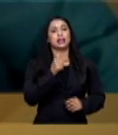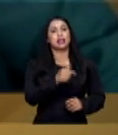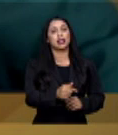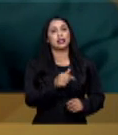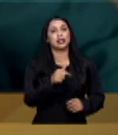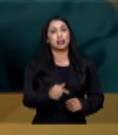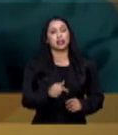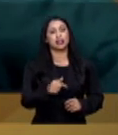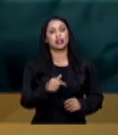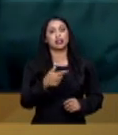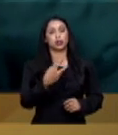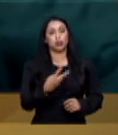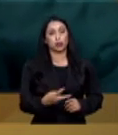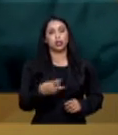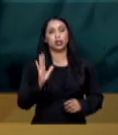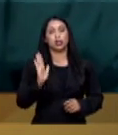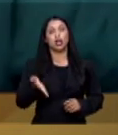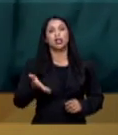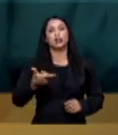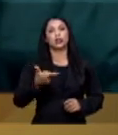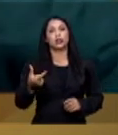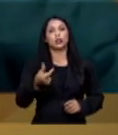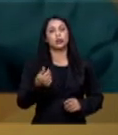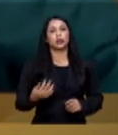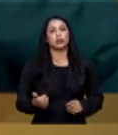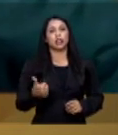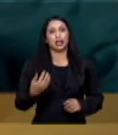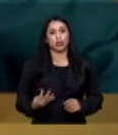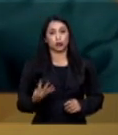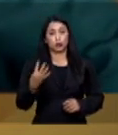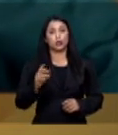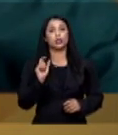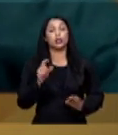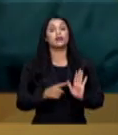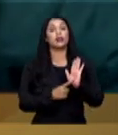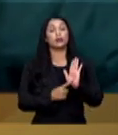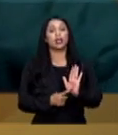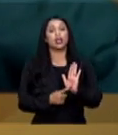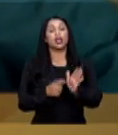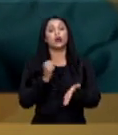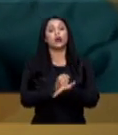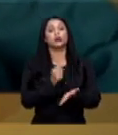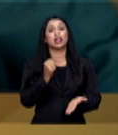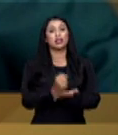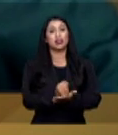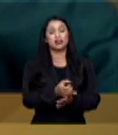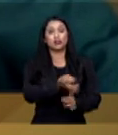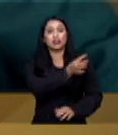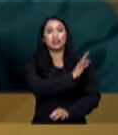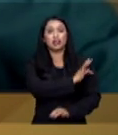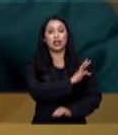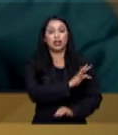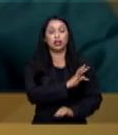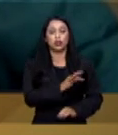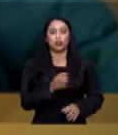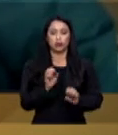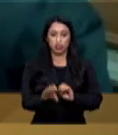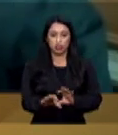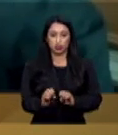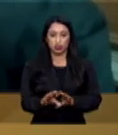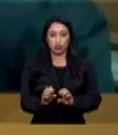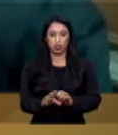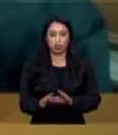772/2014, no que versam contratação de técnicos em educação de forma